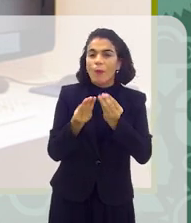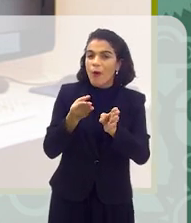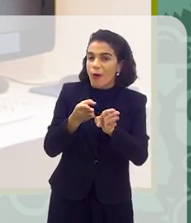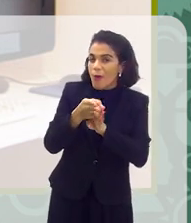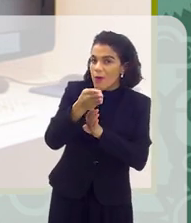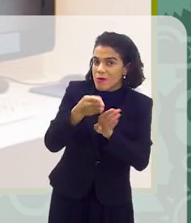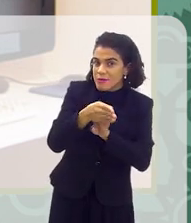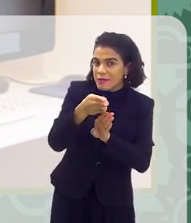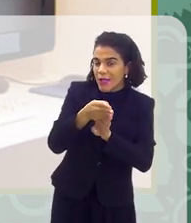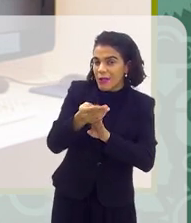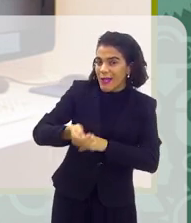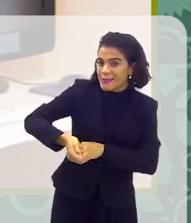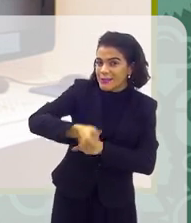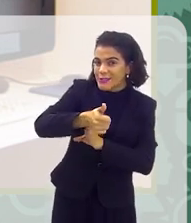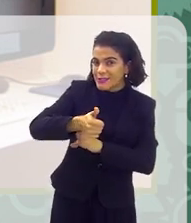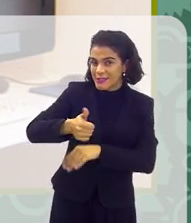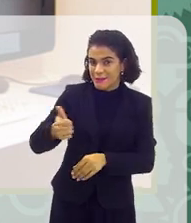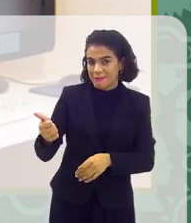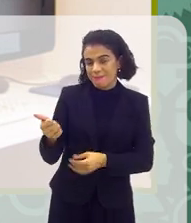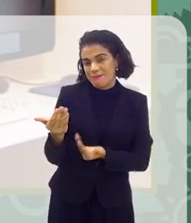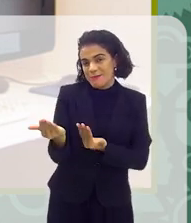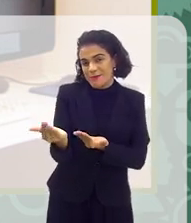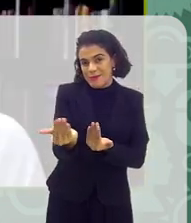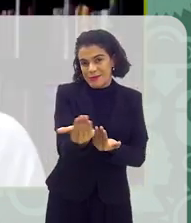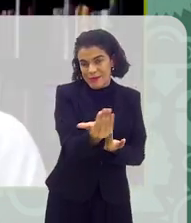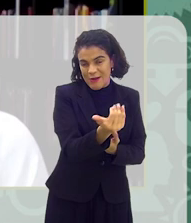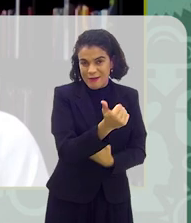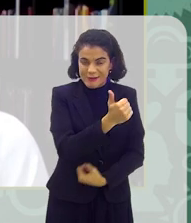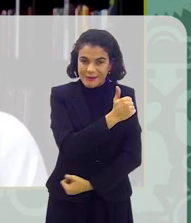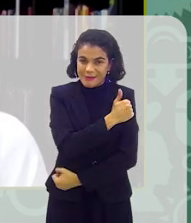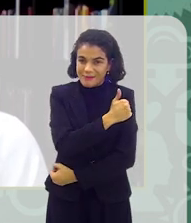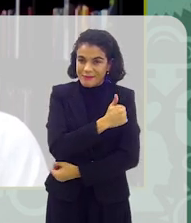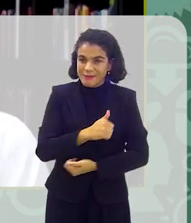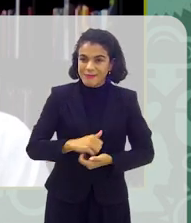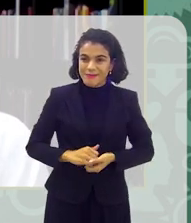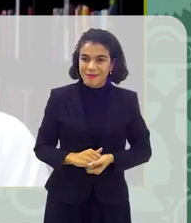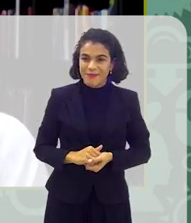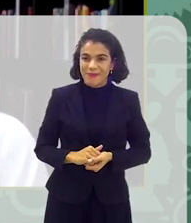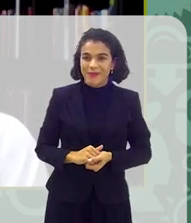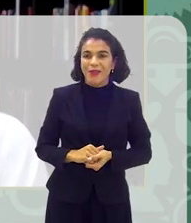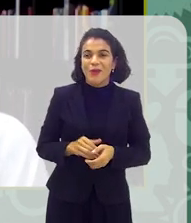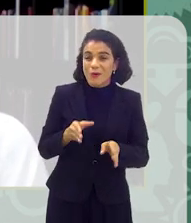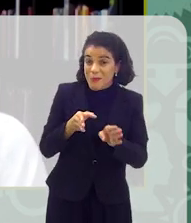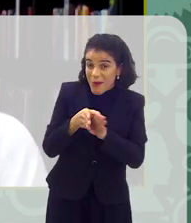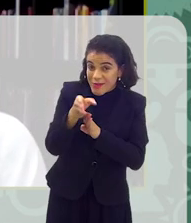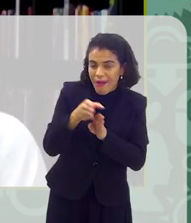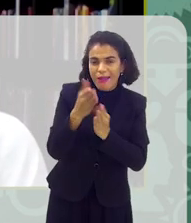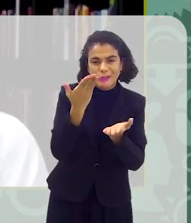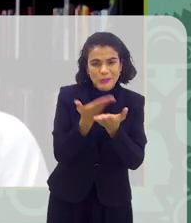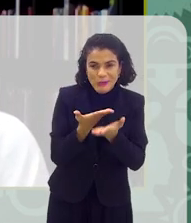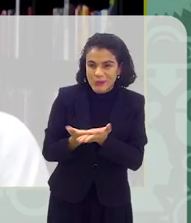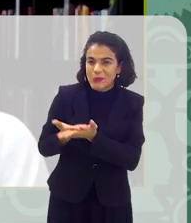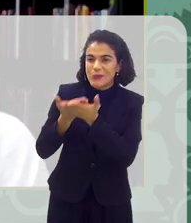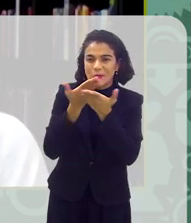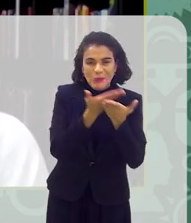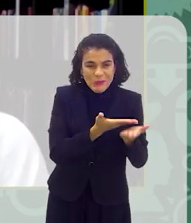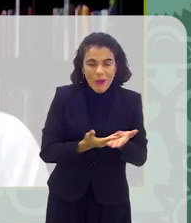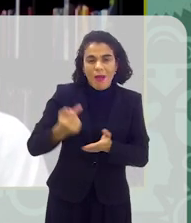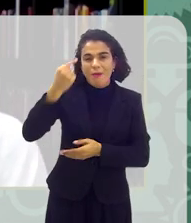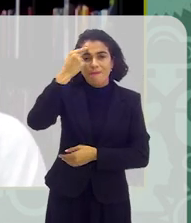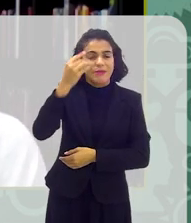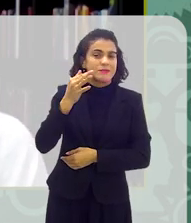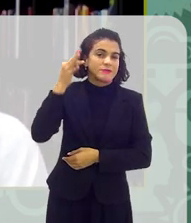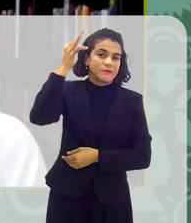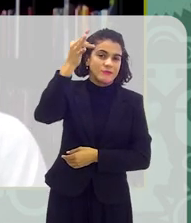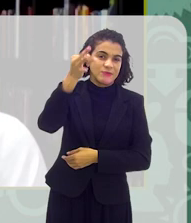metodologias. Qual o conselho, qual a dica que o senhor dá para esses jovens estudantes? O meu conselho é estude, né? Estude que é